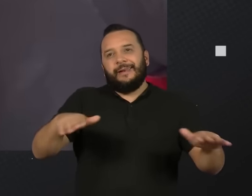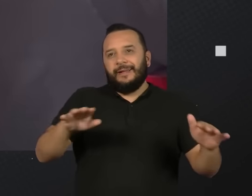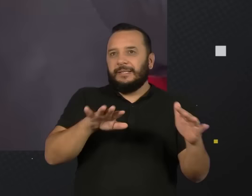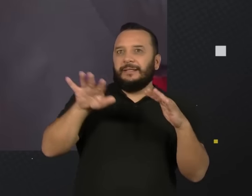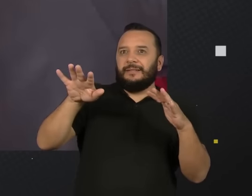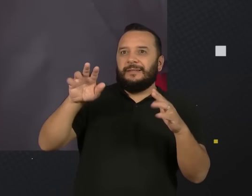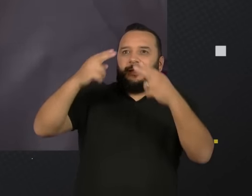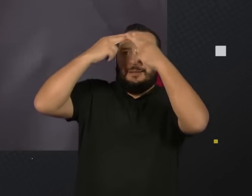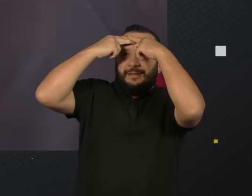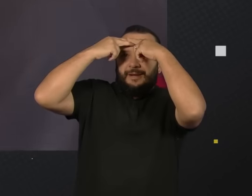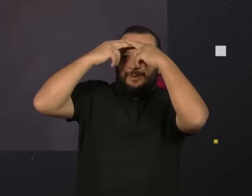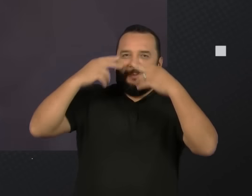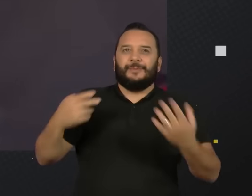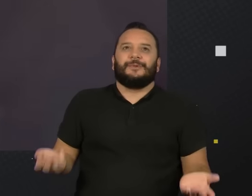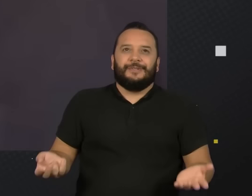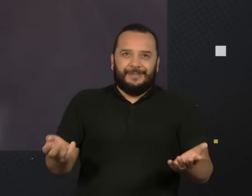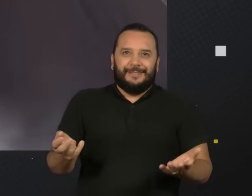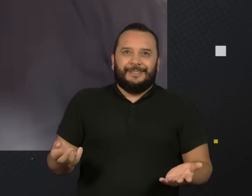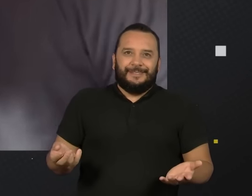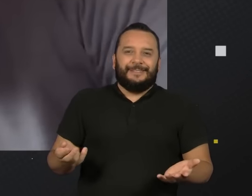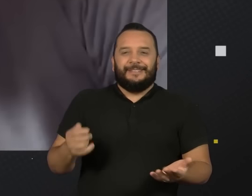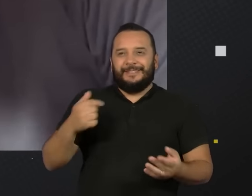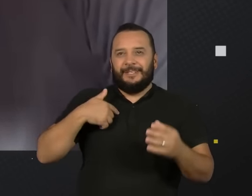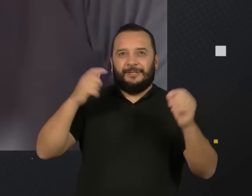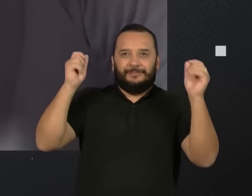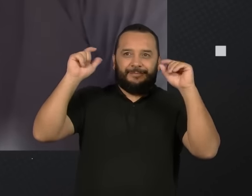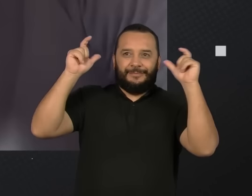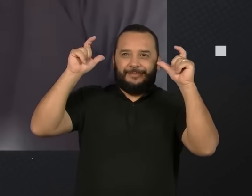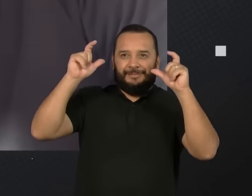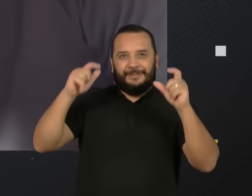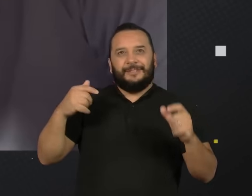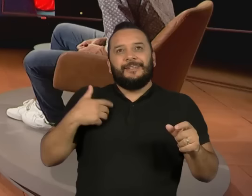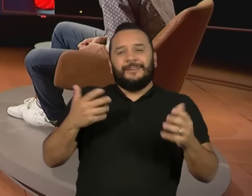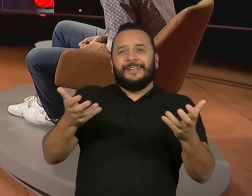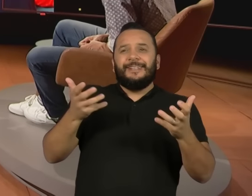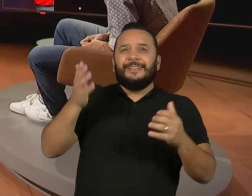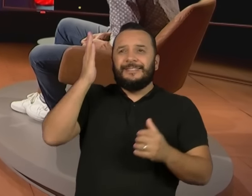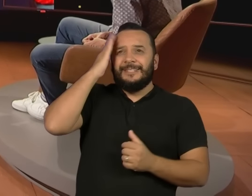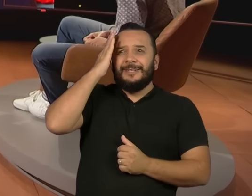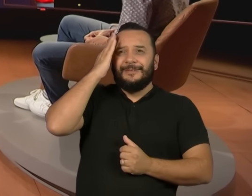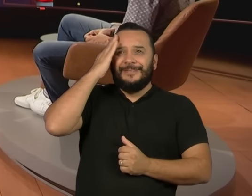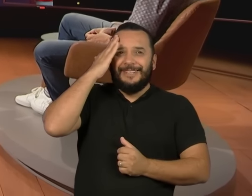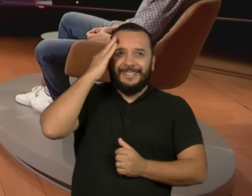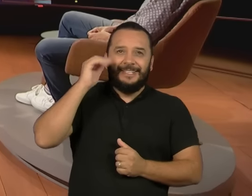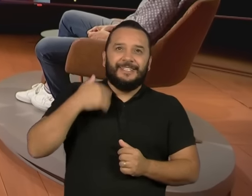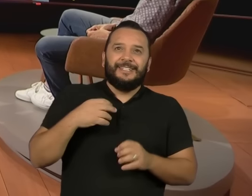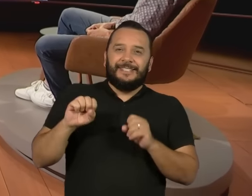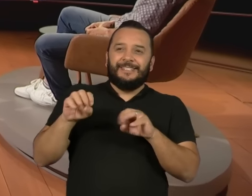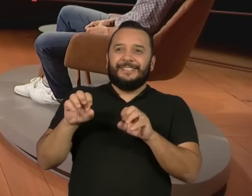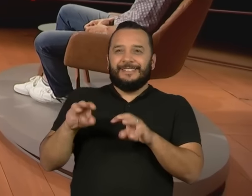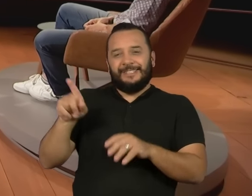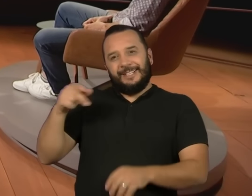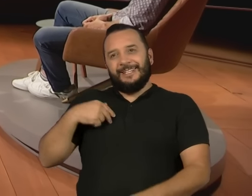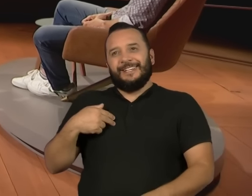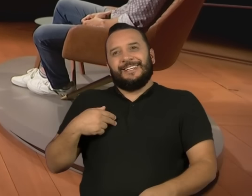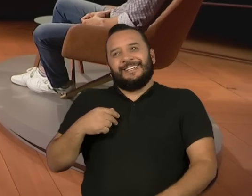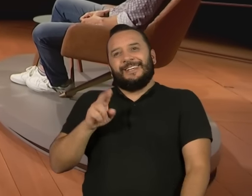trauma mais duradouro. Foi uma das coisas mais impressionantes e eu queria saber se eles ensinam isso na Unirio.